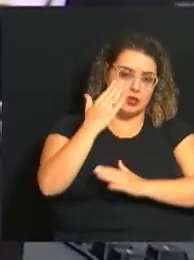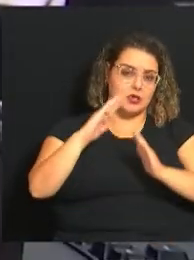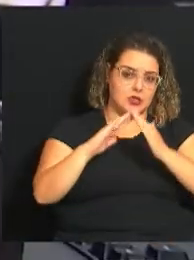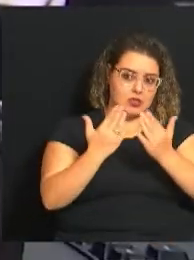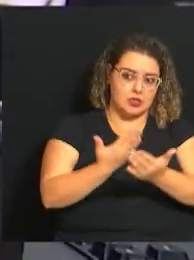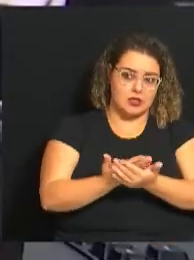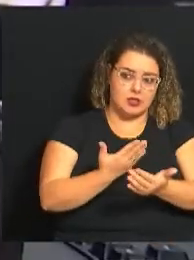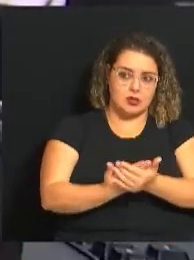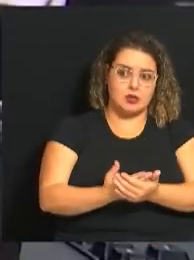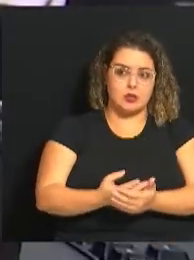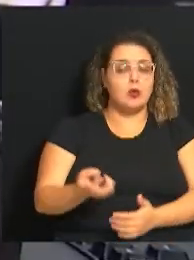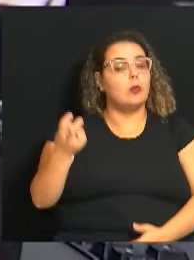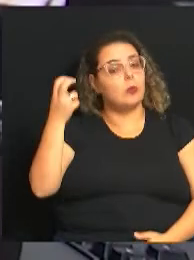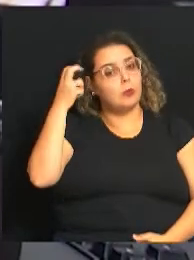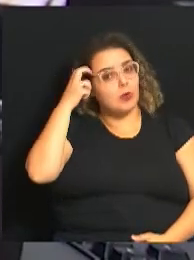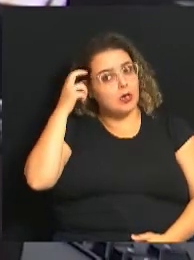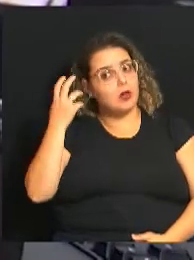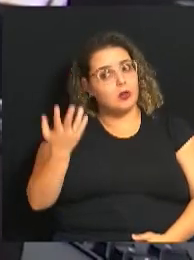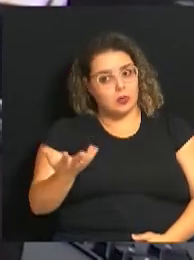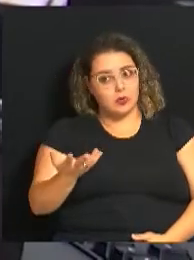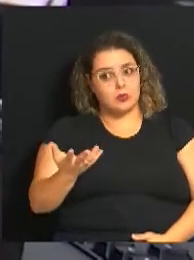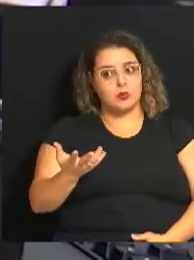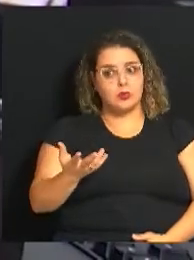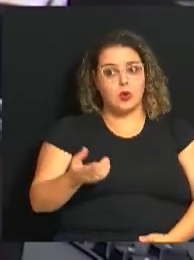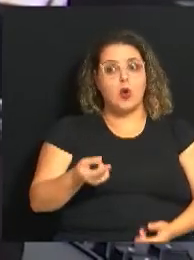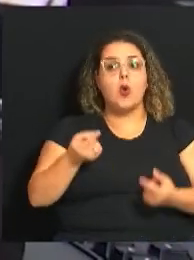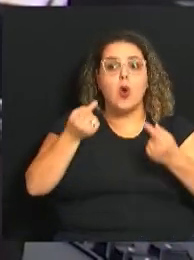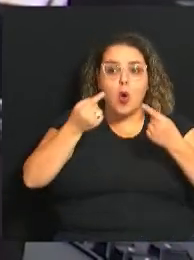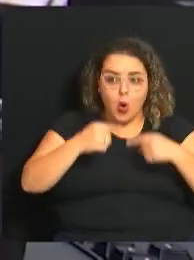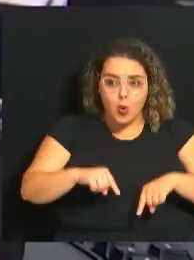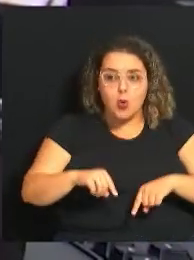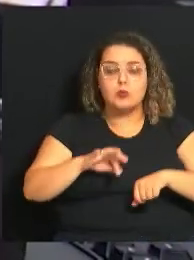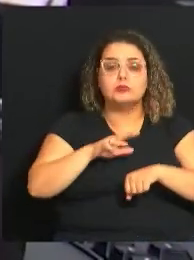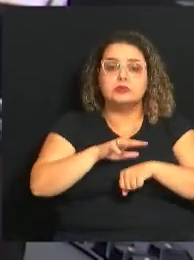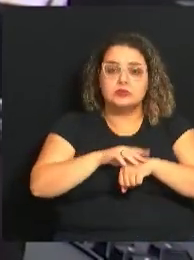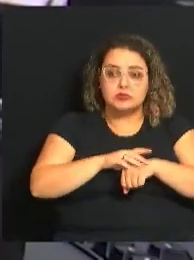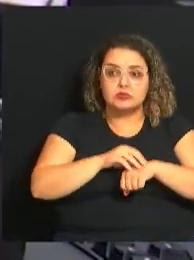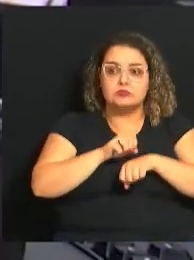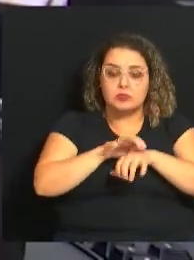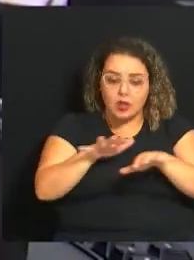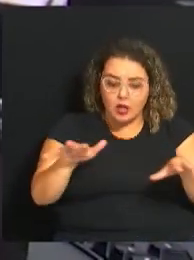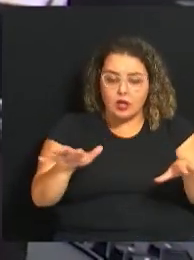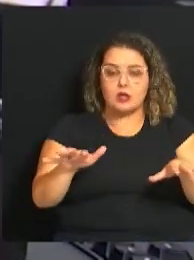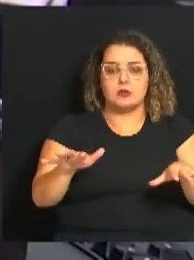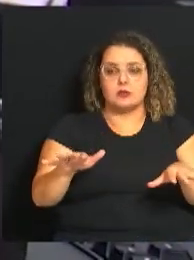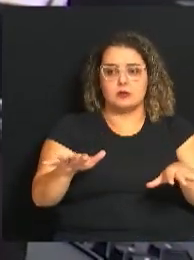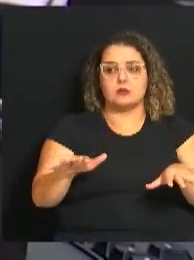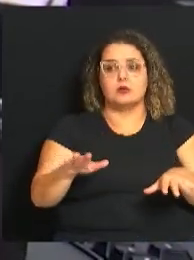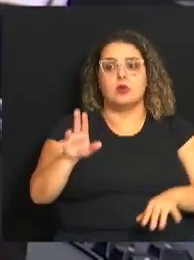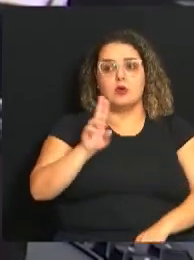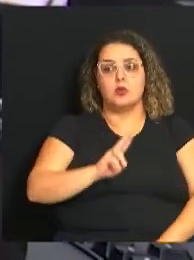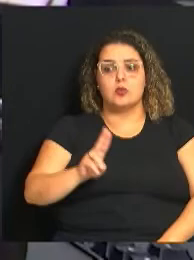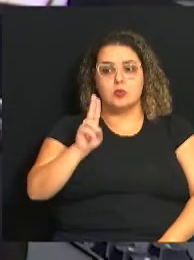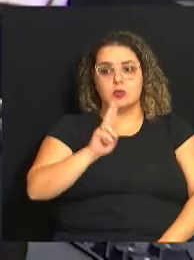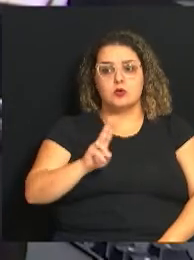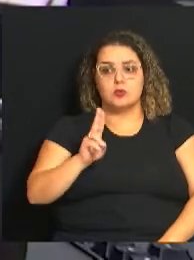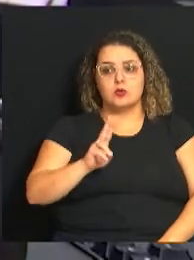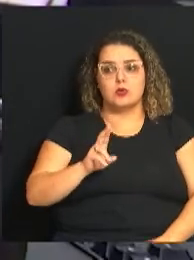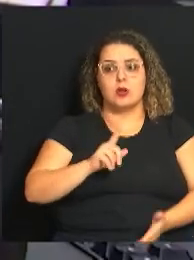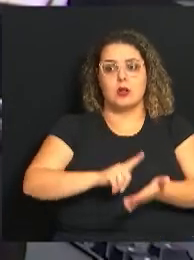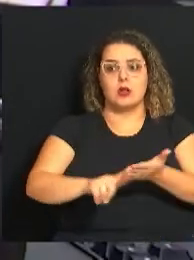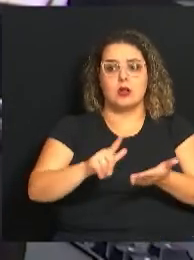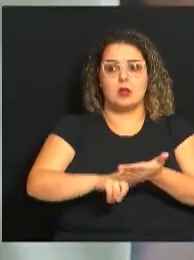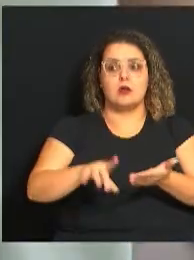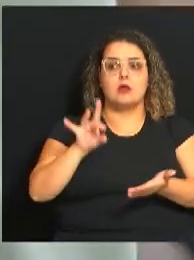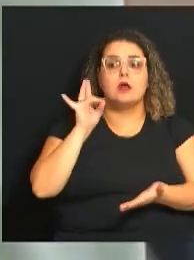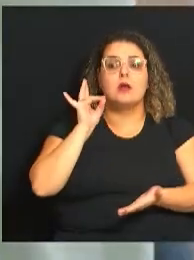uma cultura de combate às doenças transmissíveis, utilizando de uma higienização